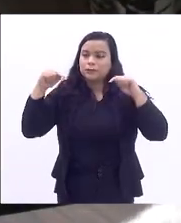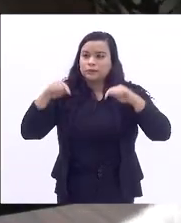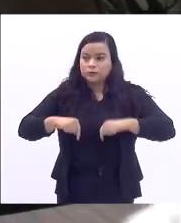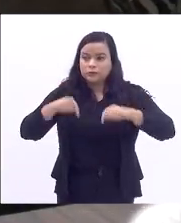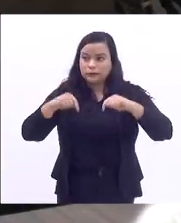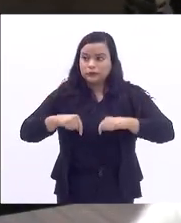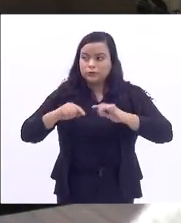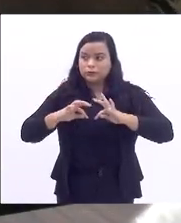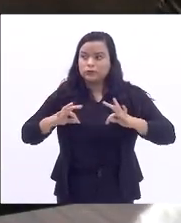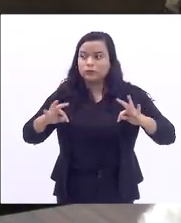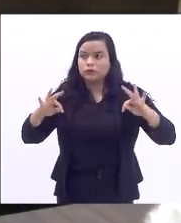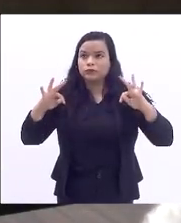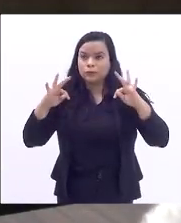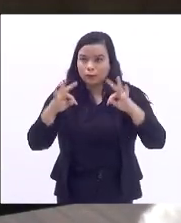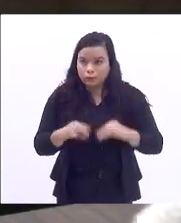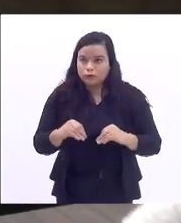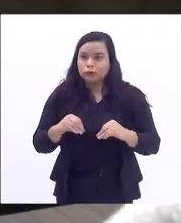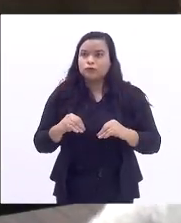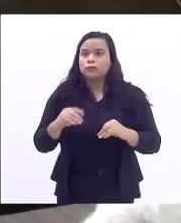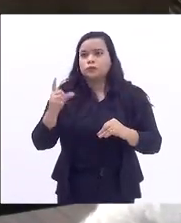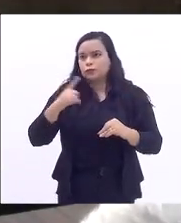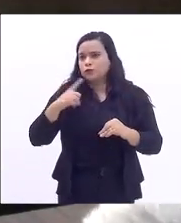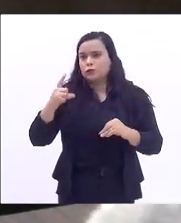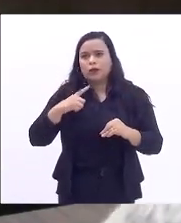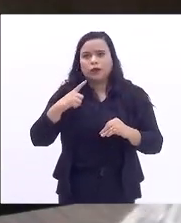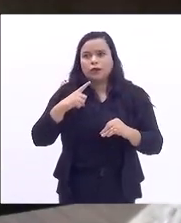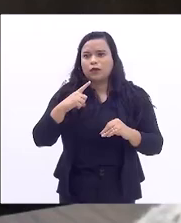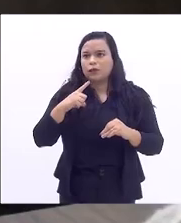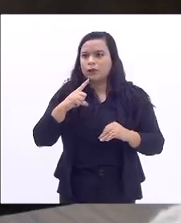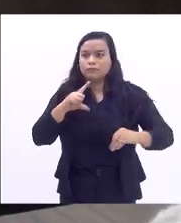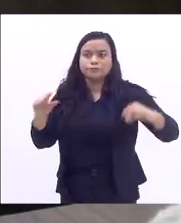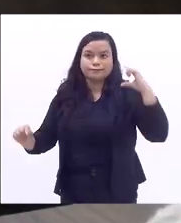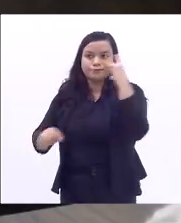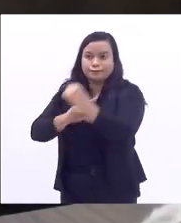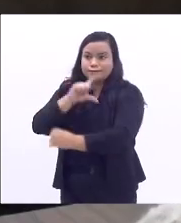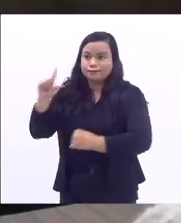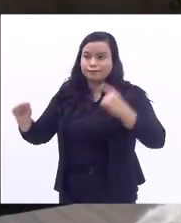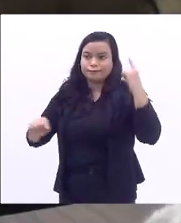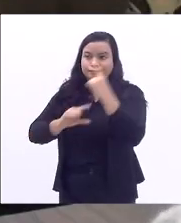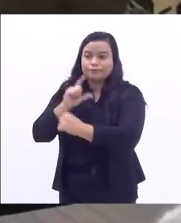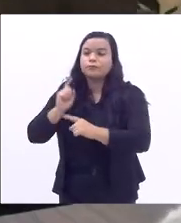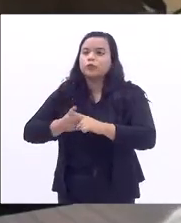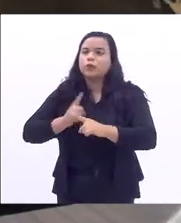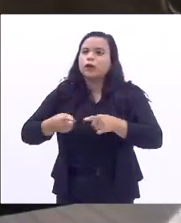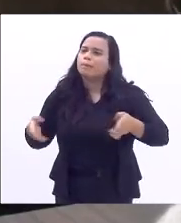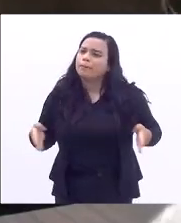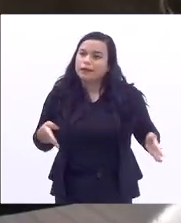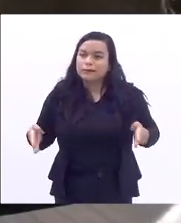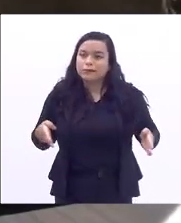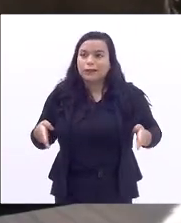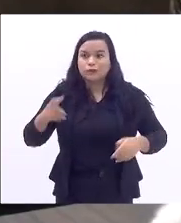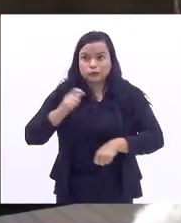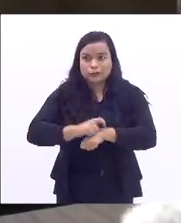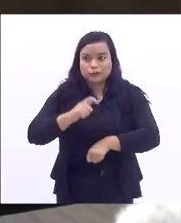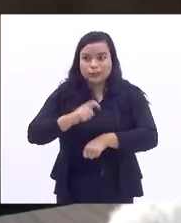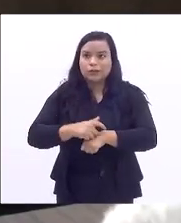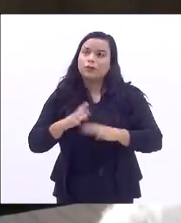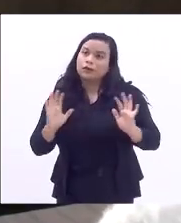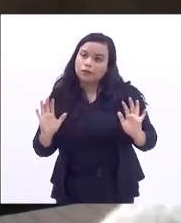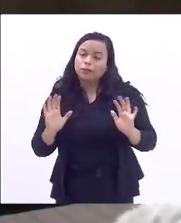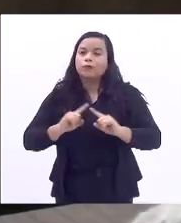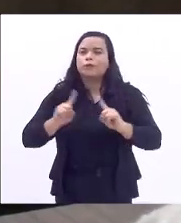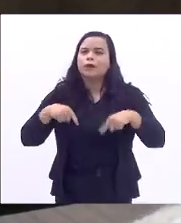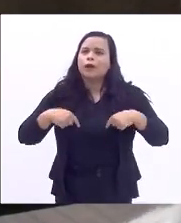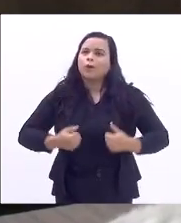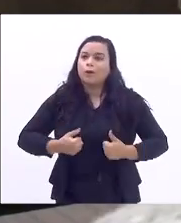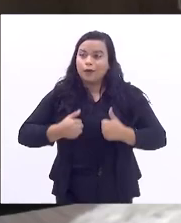todos nós vamos estamos de passagem porque temos um mandato temporário mas eu